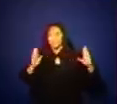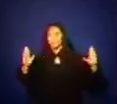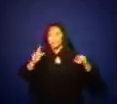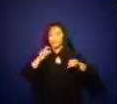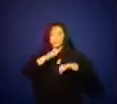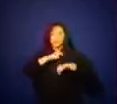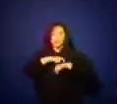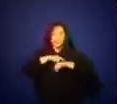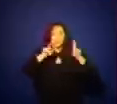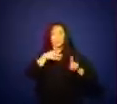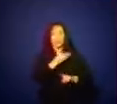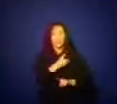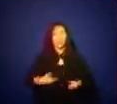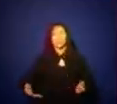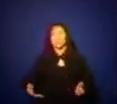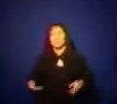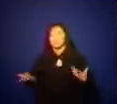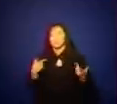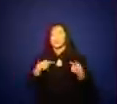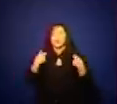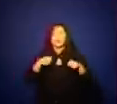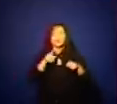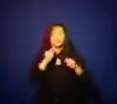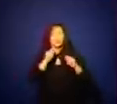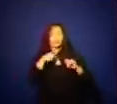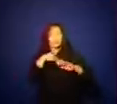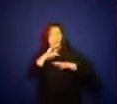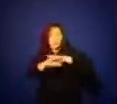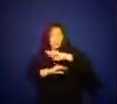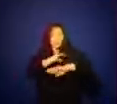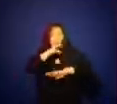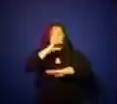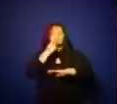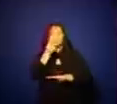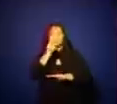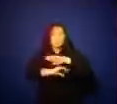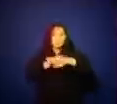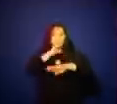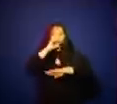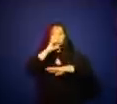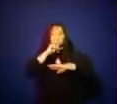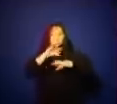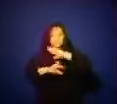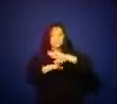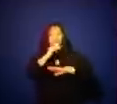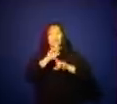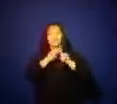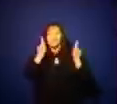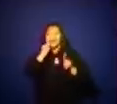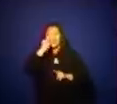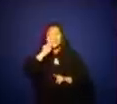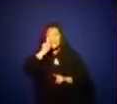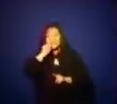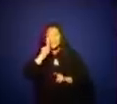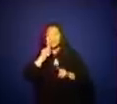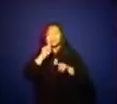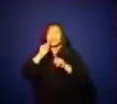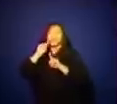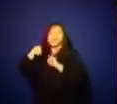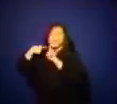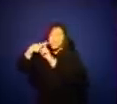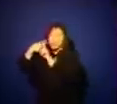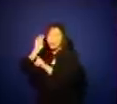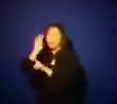forçar da bom eu não tenho financiamento no prazo você subsidiar só que quanto mais eu subsidio mais o risco sobe e mais eu tenho que ir para taxa curta Então